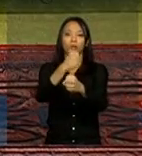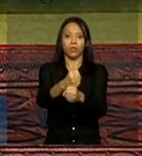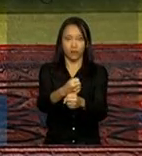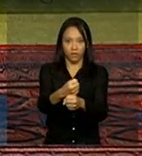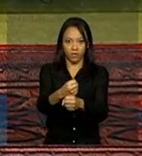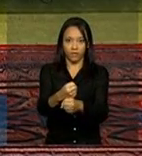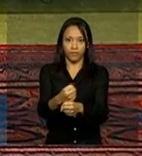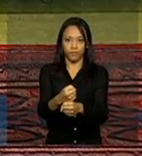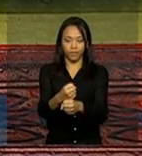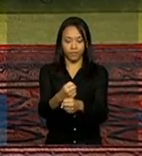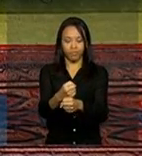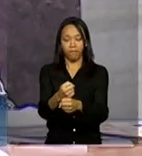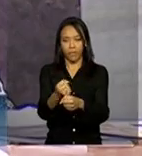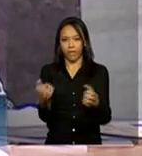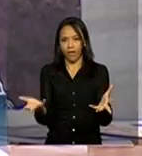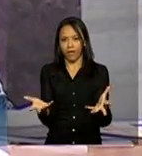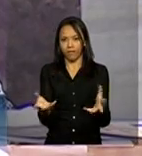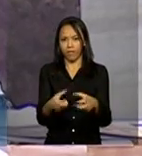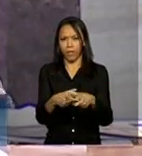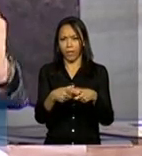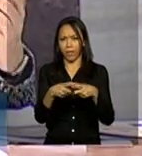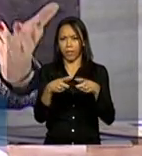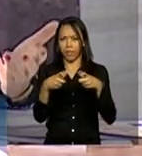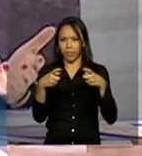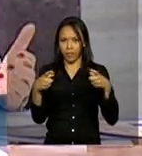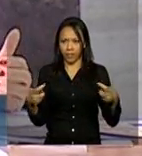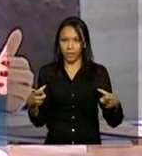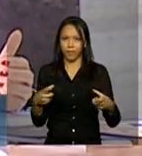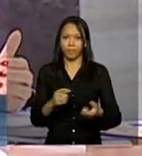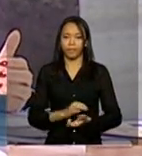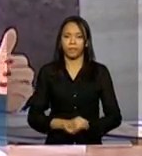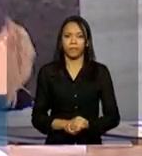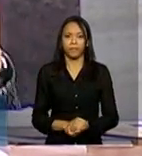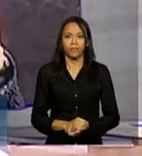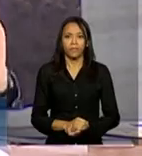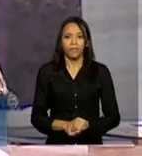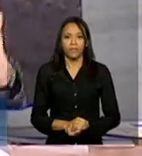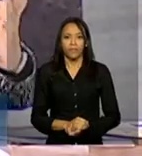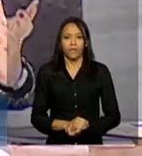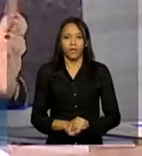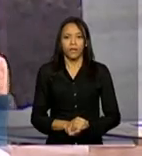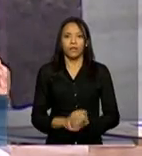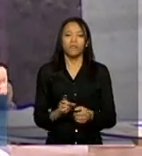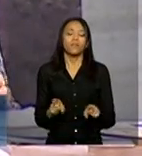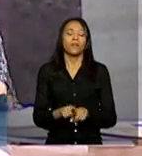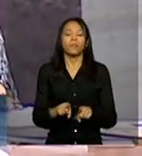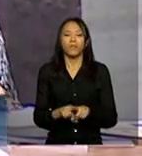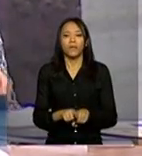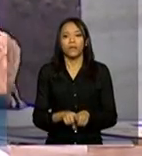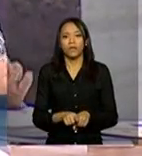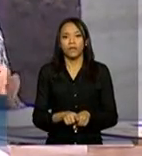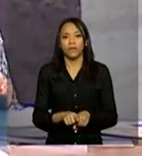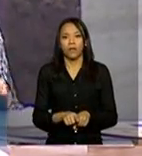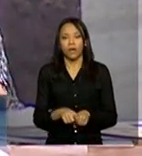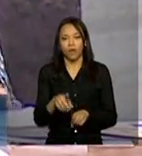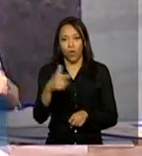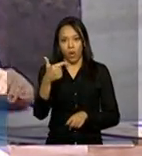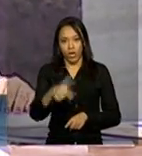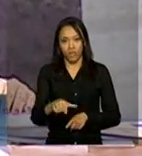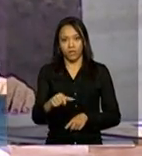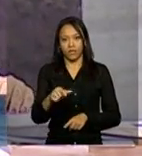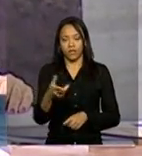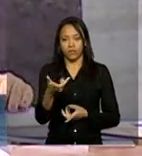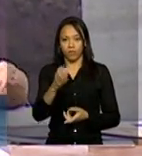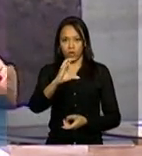desembolsos em ferrovia a crescer bastante. Acho que é assim. E esse, digamos, conservadorismo que